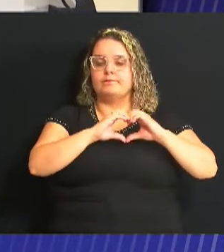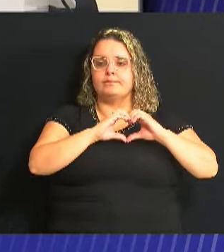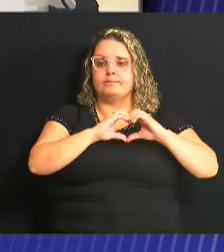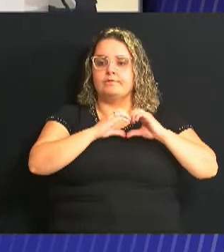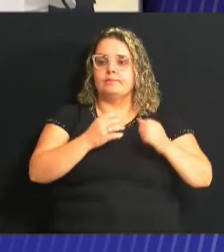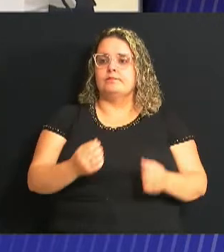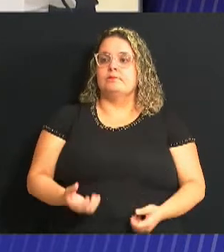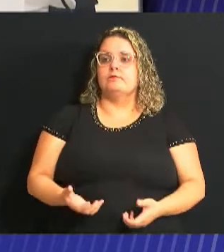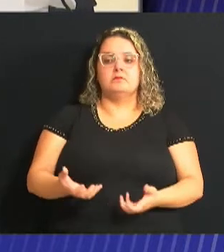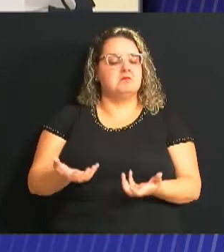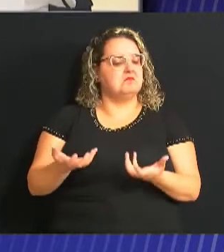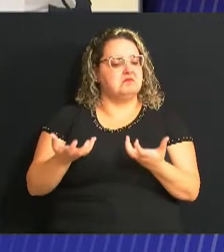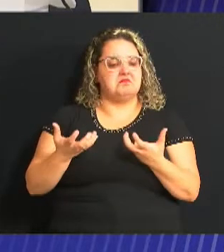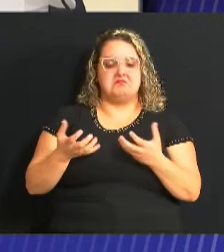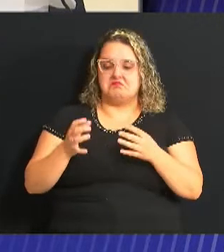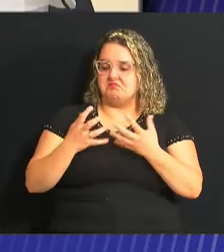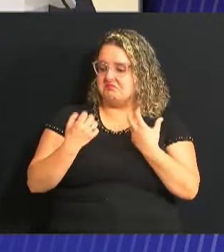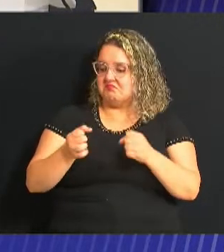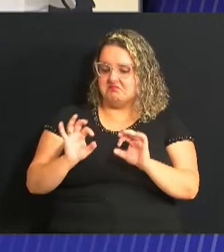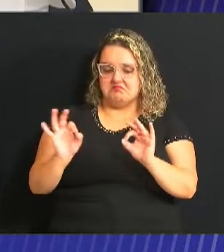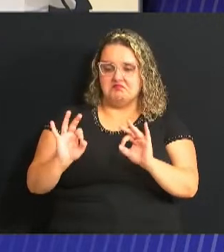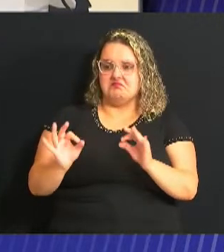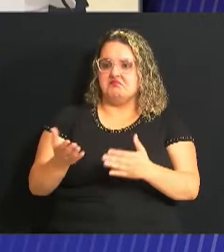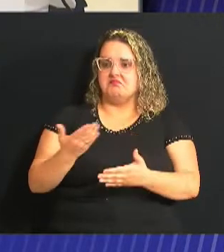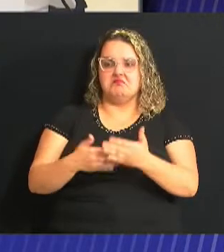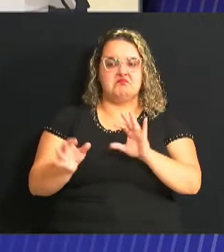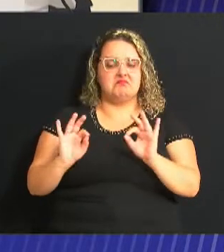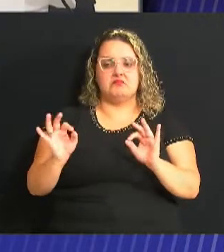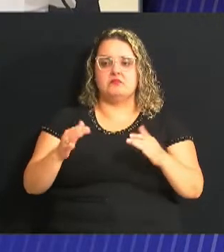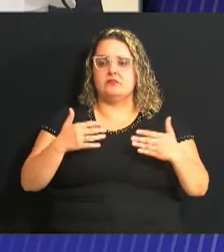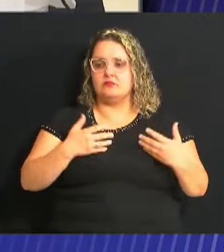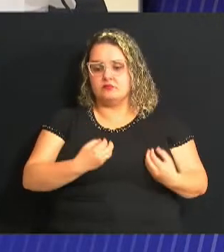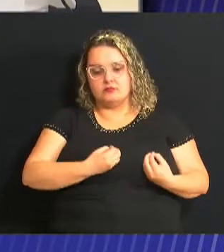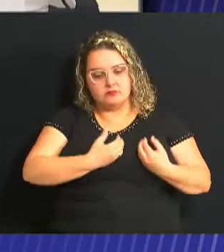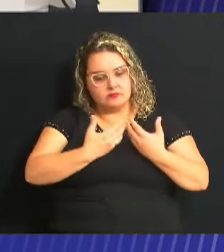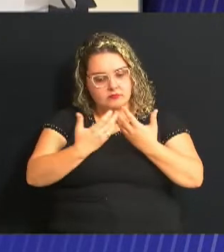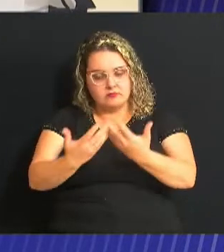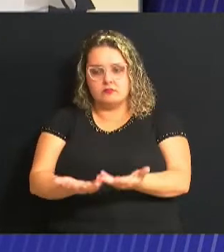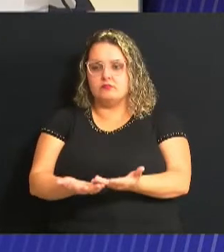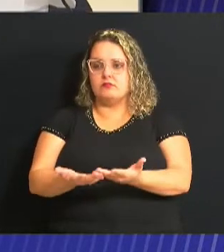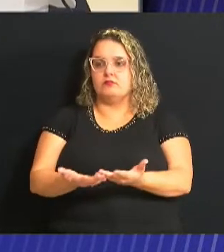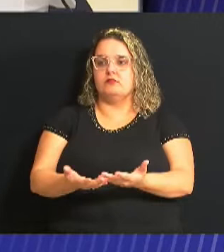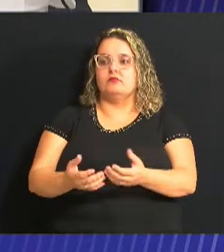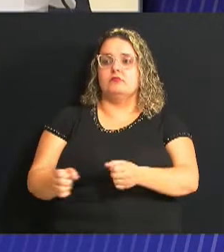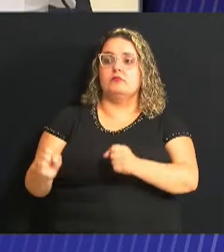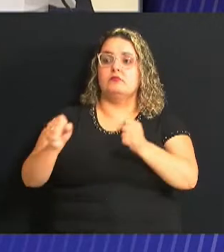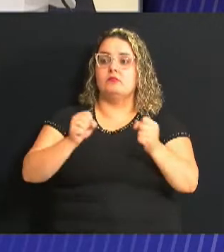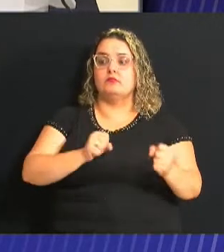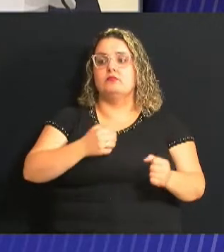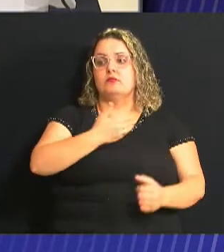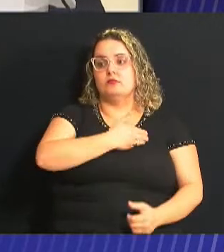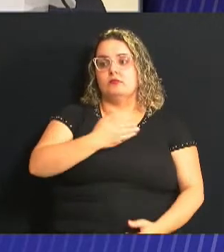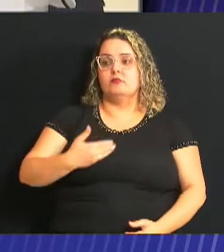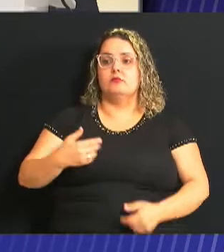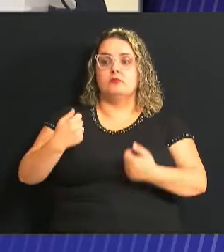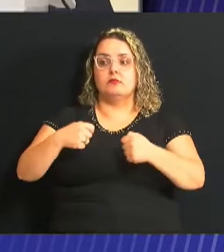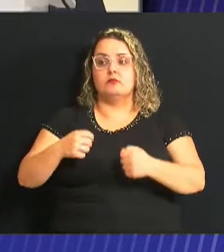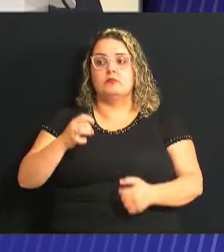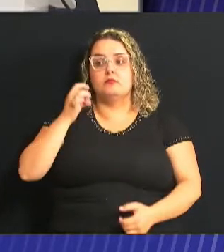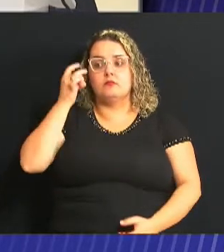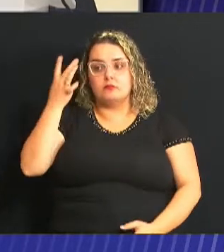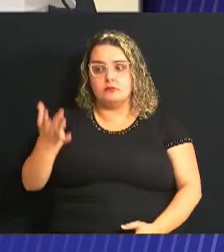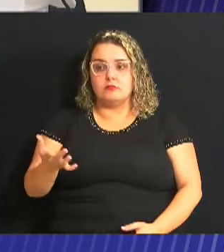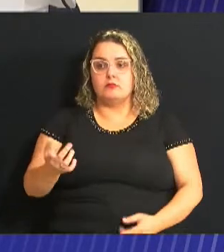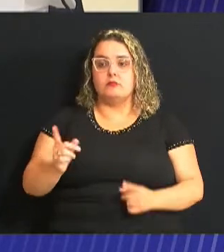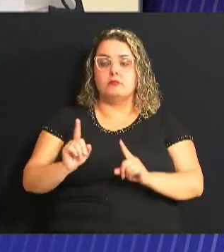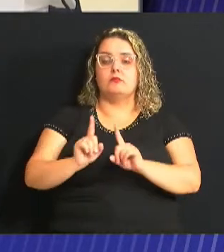querer receber nada em troca, ele se doa. Então, o poder público tem que ser um facilitador, tem que ser um